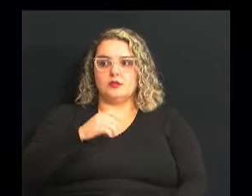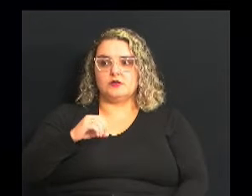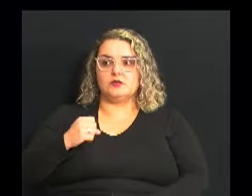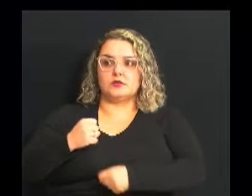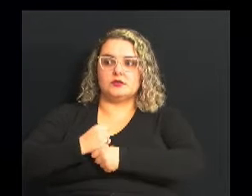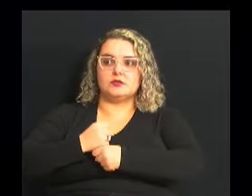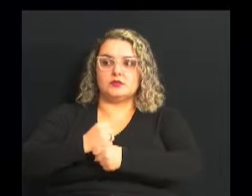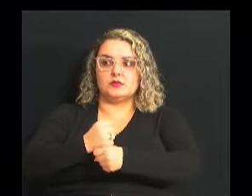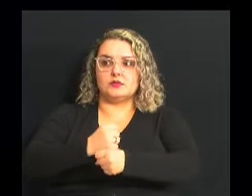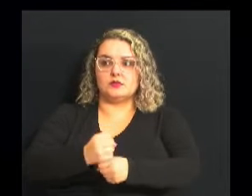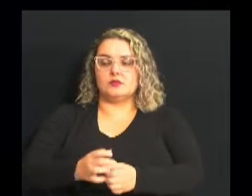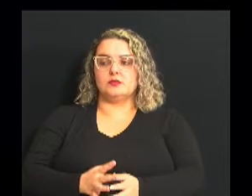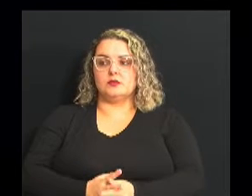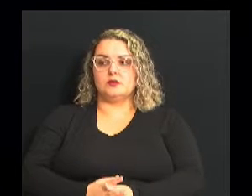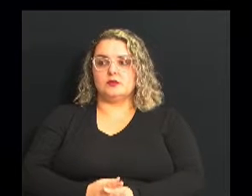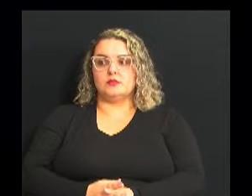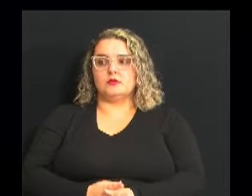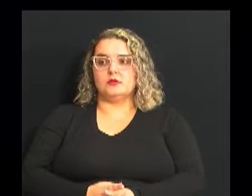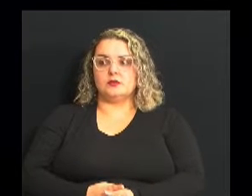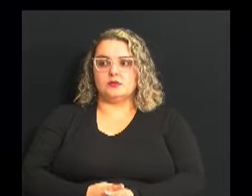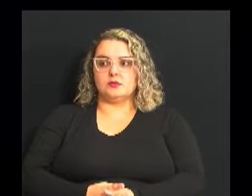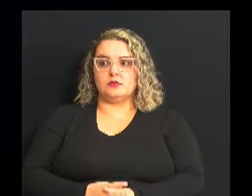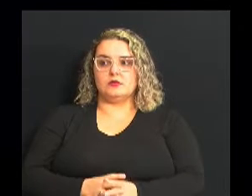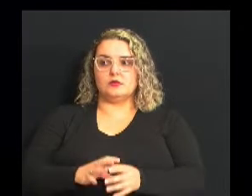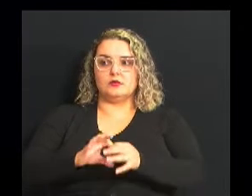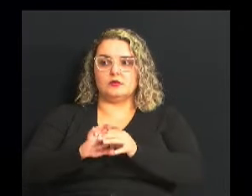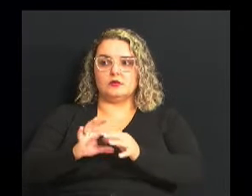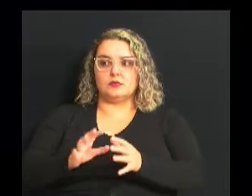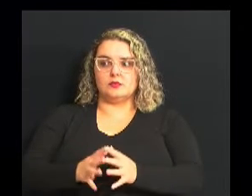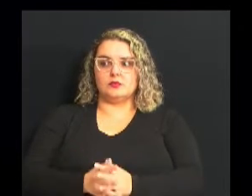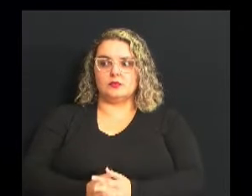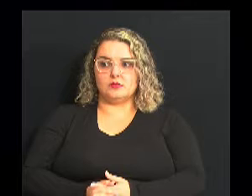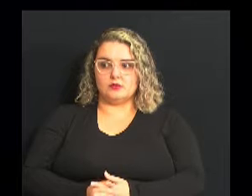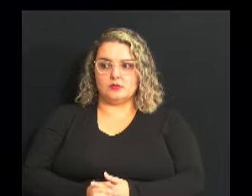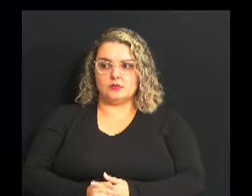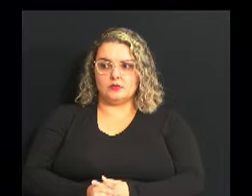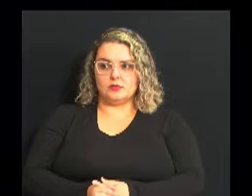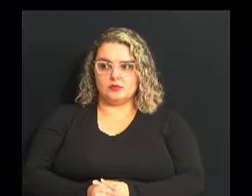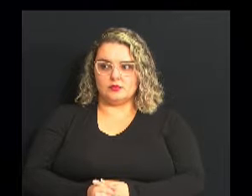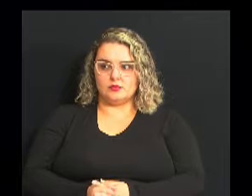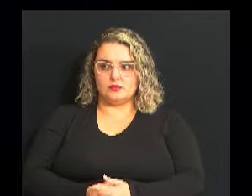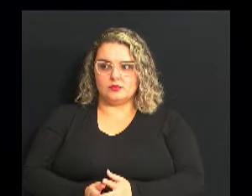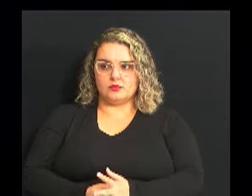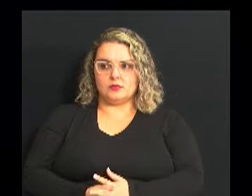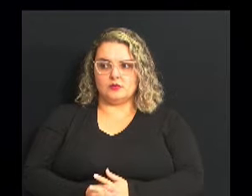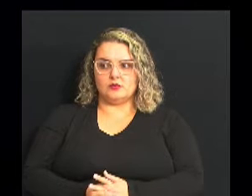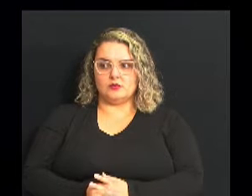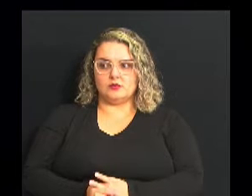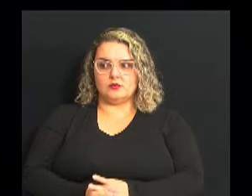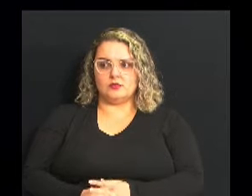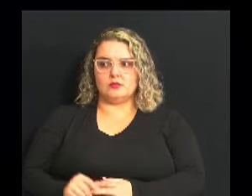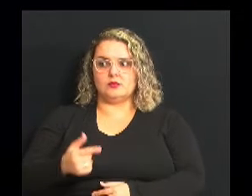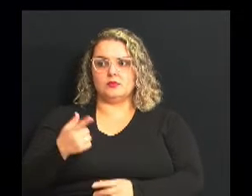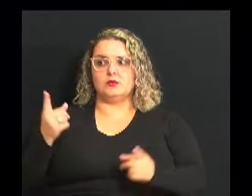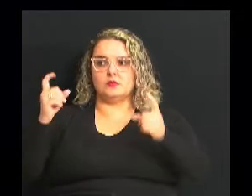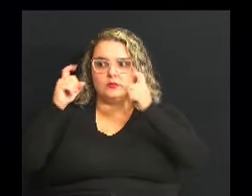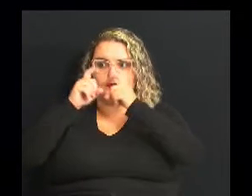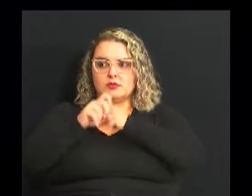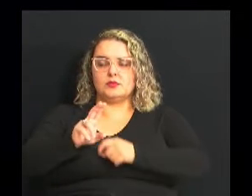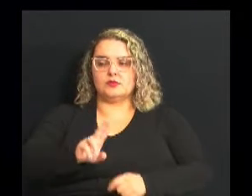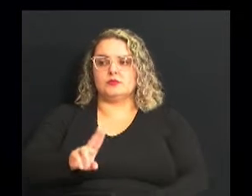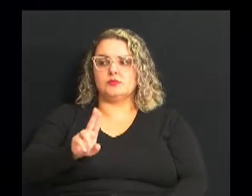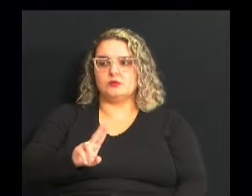utilizando já software livre, o Ubuntu mais específico, não tem uma grande dificuldade de usuários, né, muito